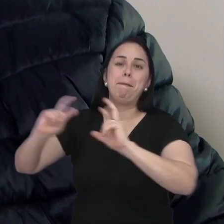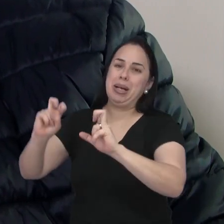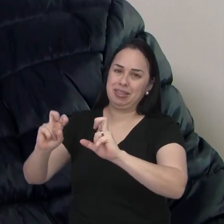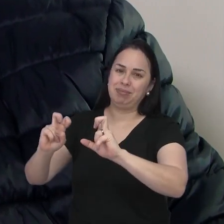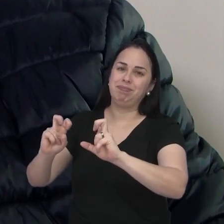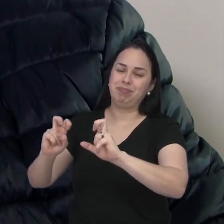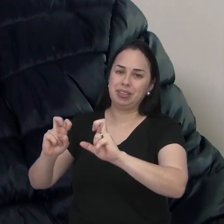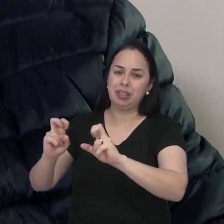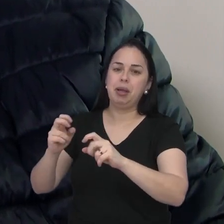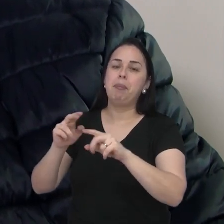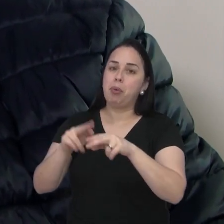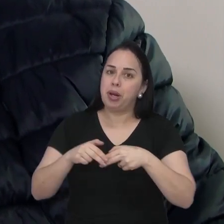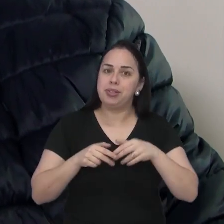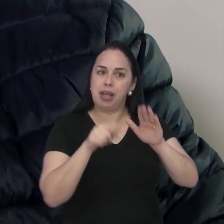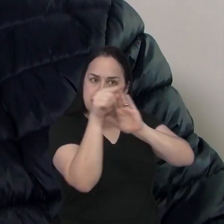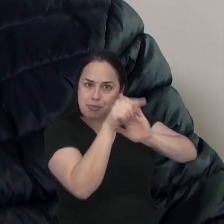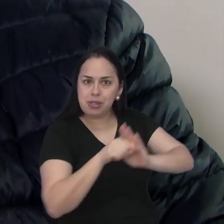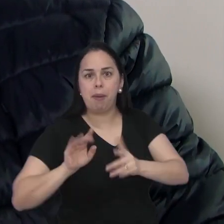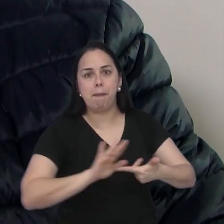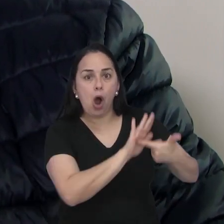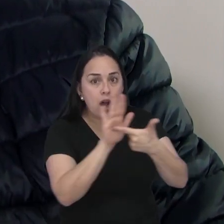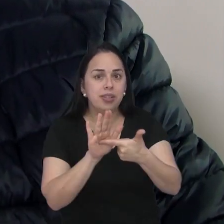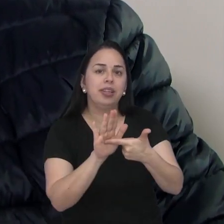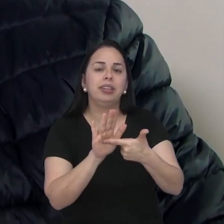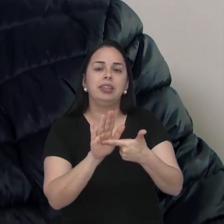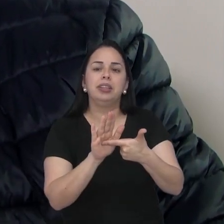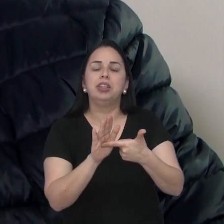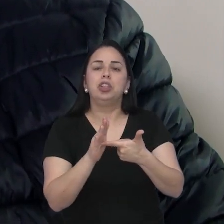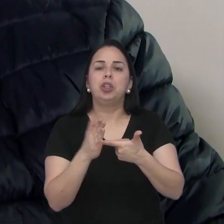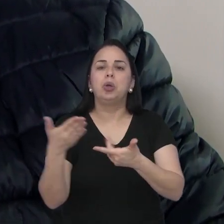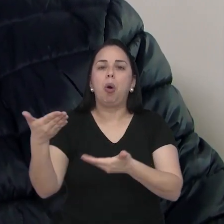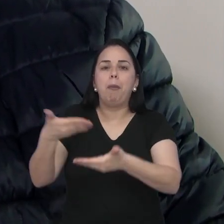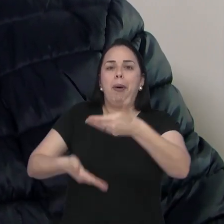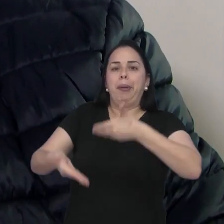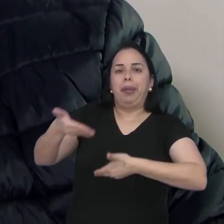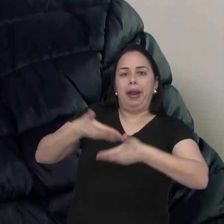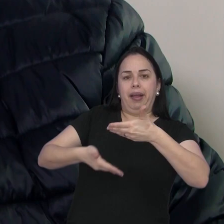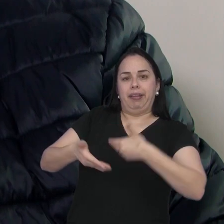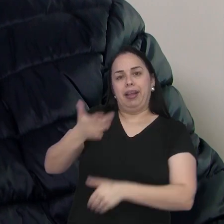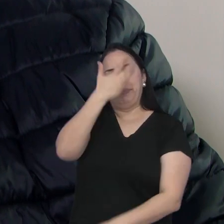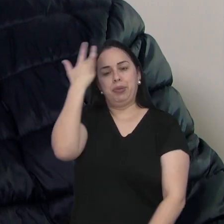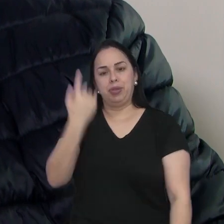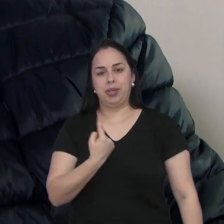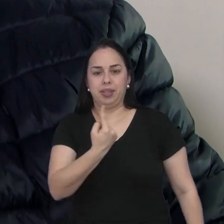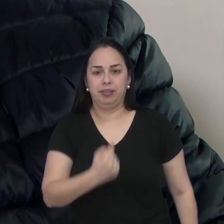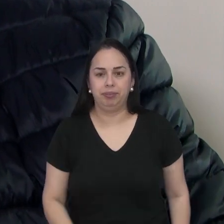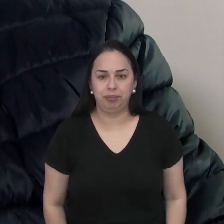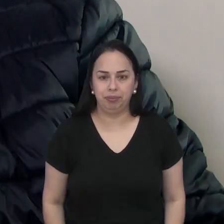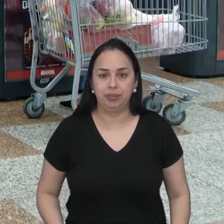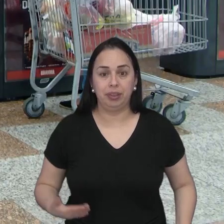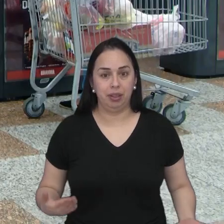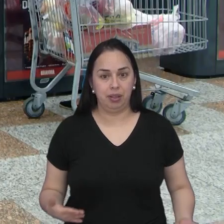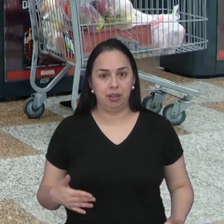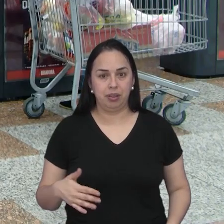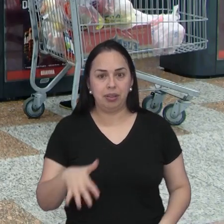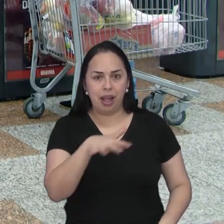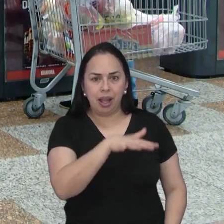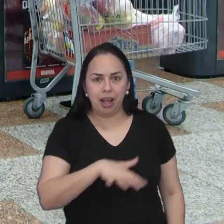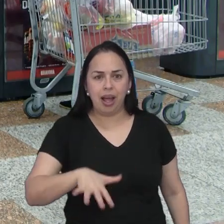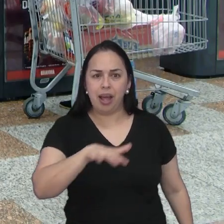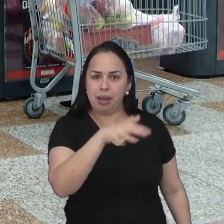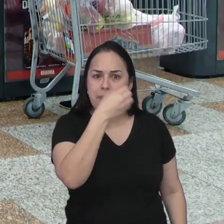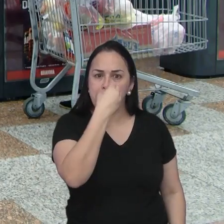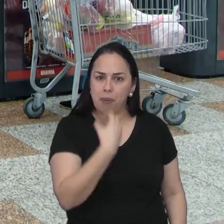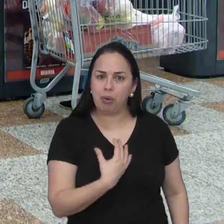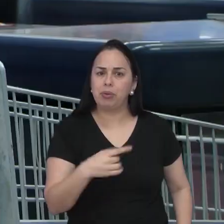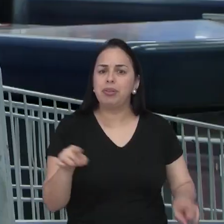leitura, e tanto que as pesquisas já estão aí bombando a respeito de como tratar os solitários, né? E esse lado